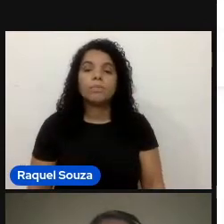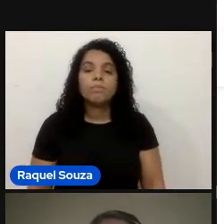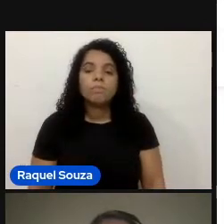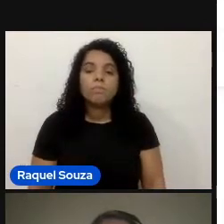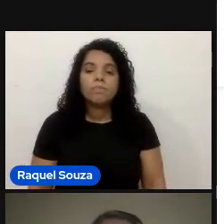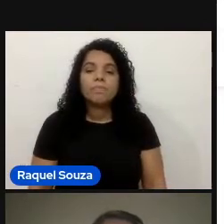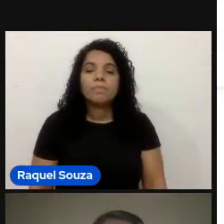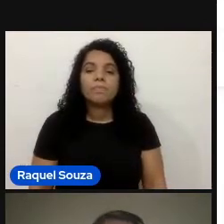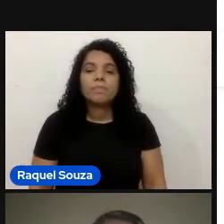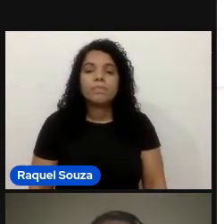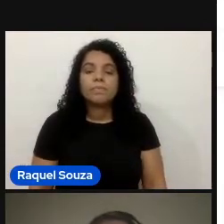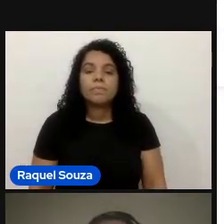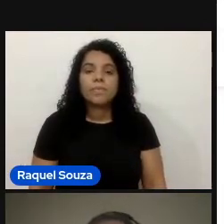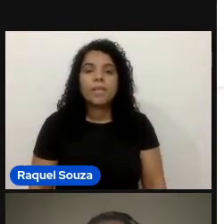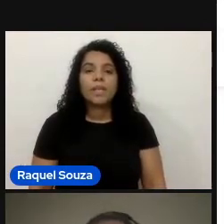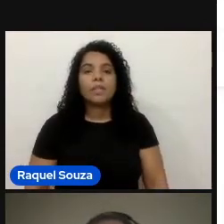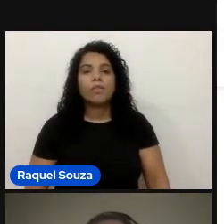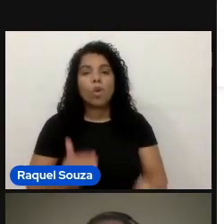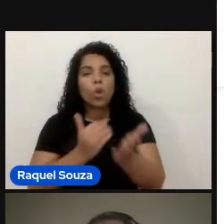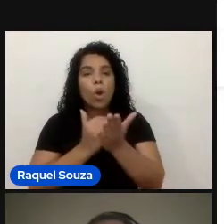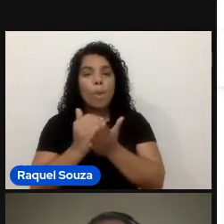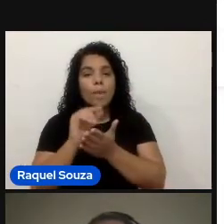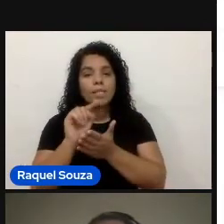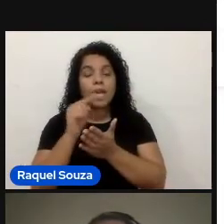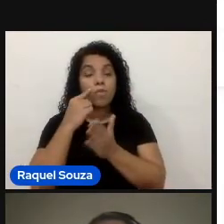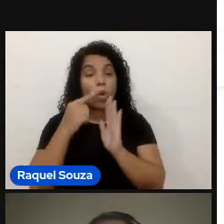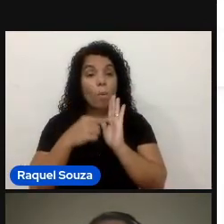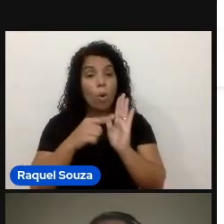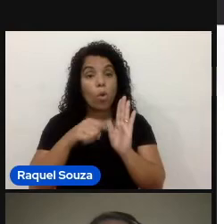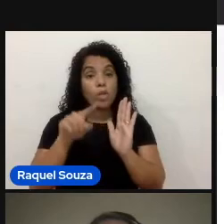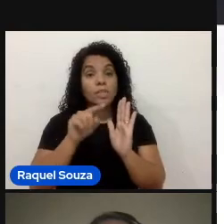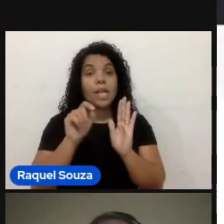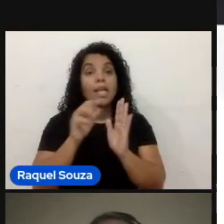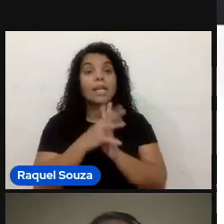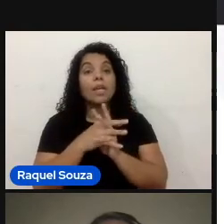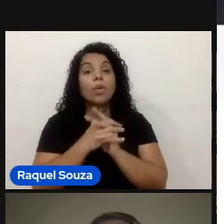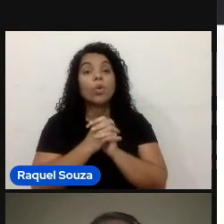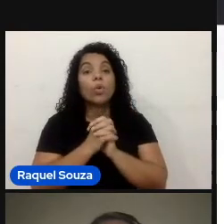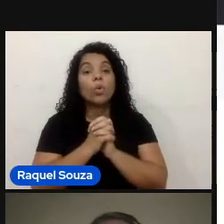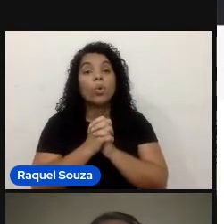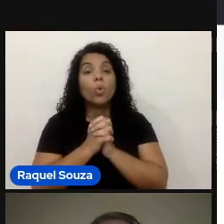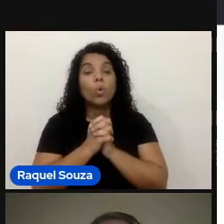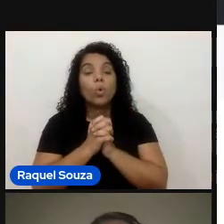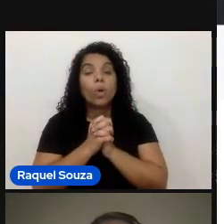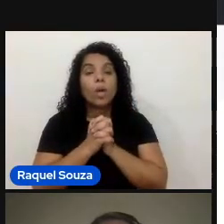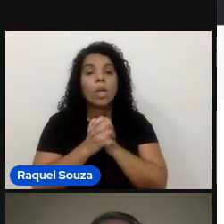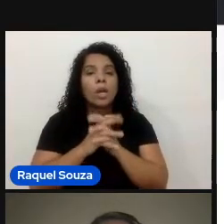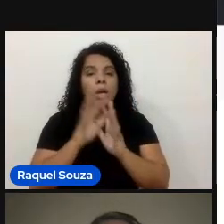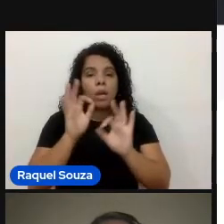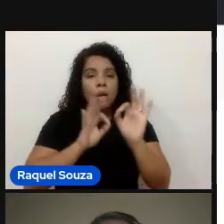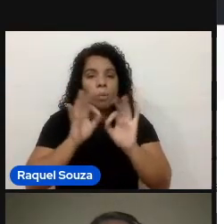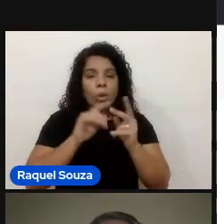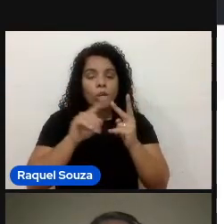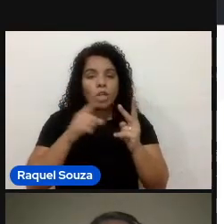Vamos começar. Deixa eu mostrar aqui o projeto, a página